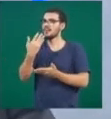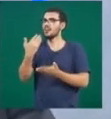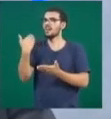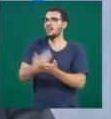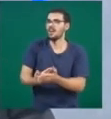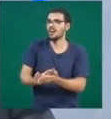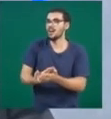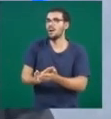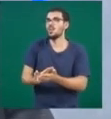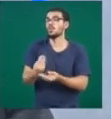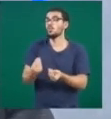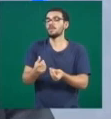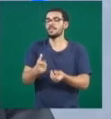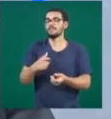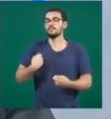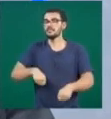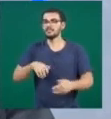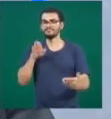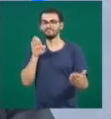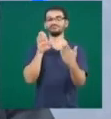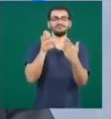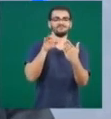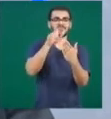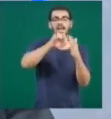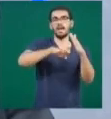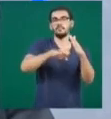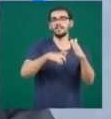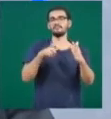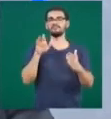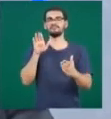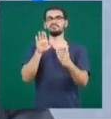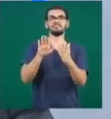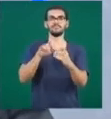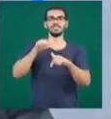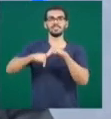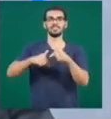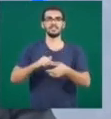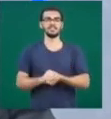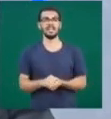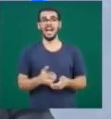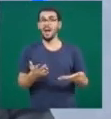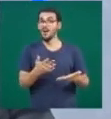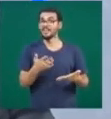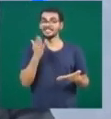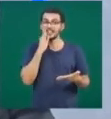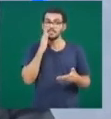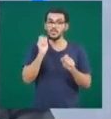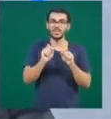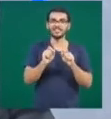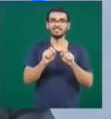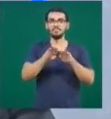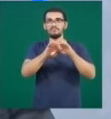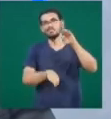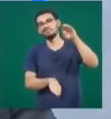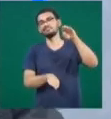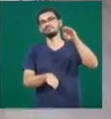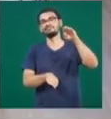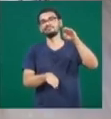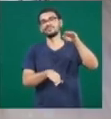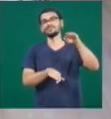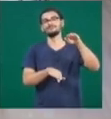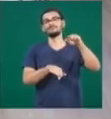patrão. E nessa negociação a gente sabe que quem vai levar a melhor condição será sempre o empregador. Depende ali,